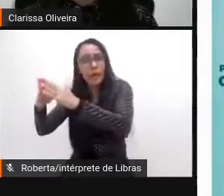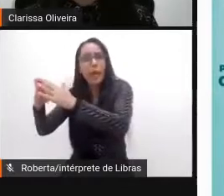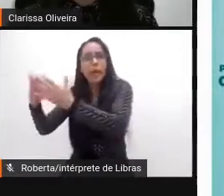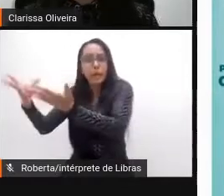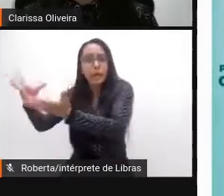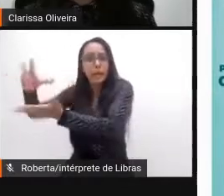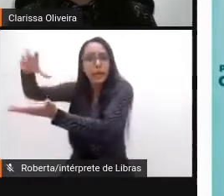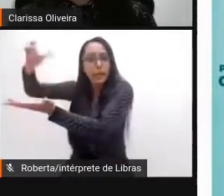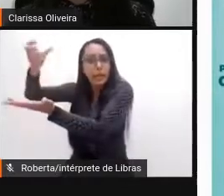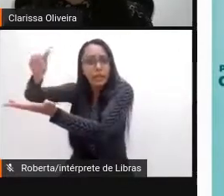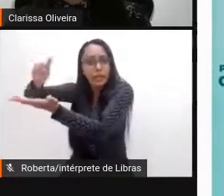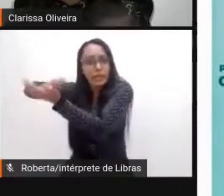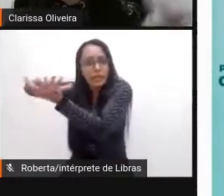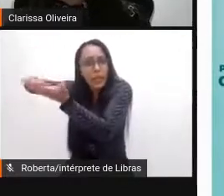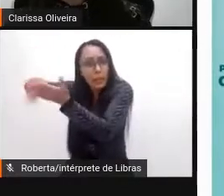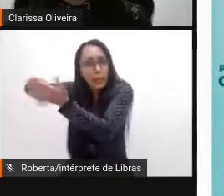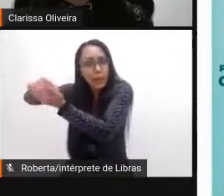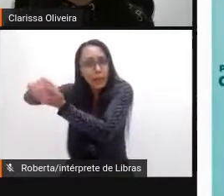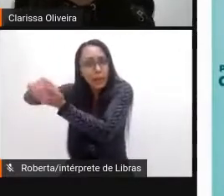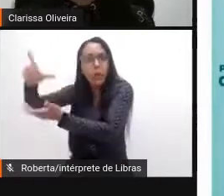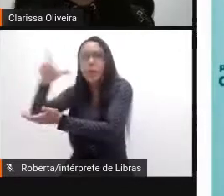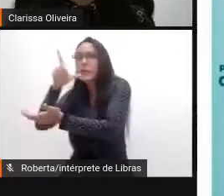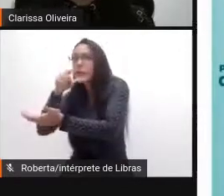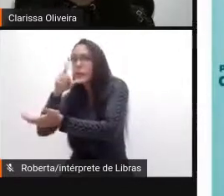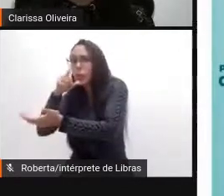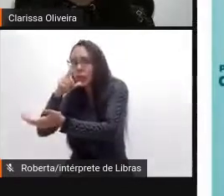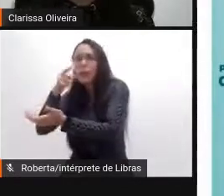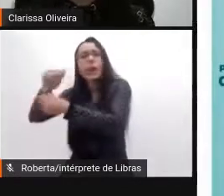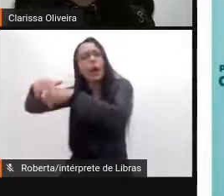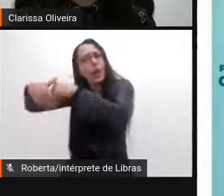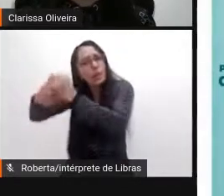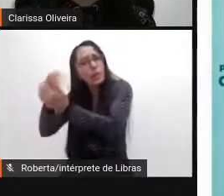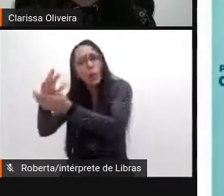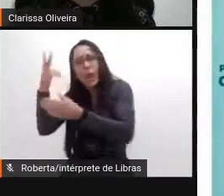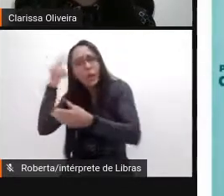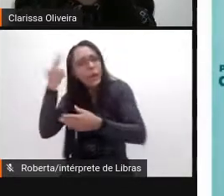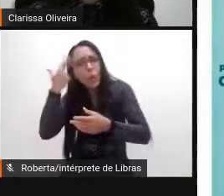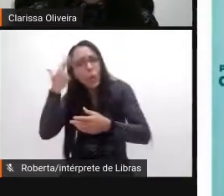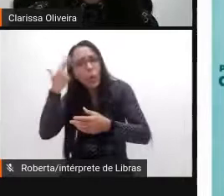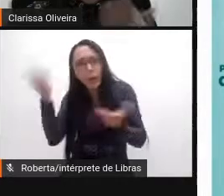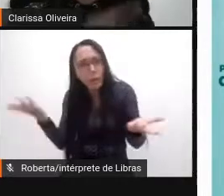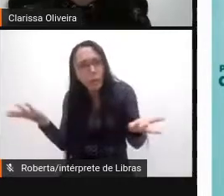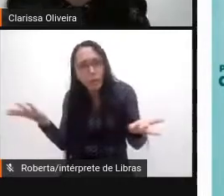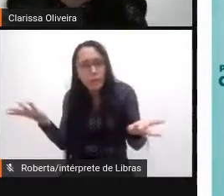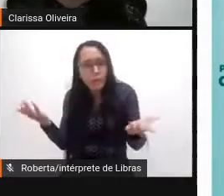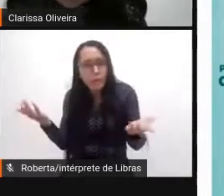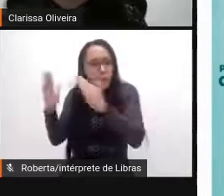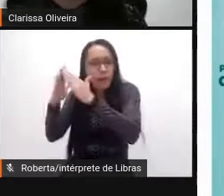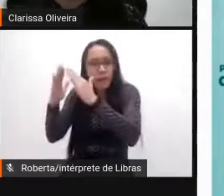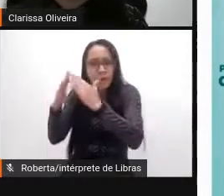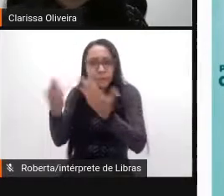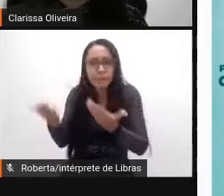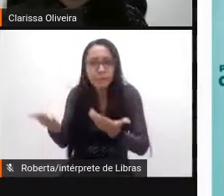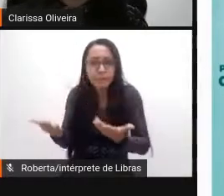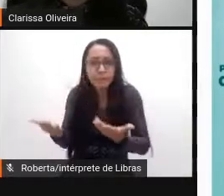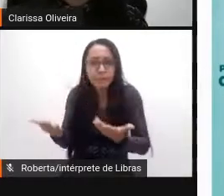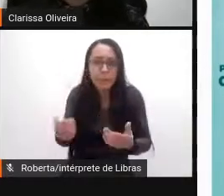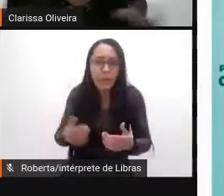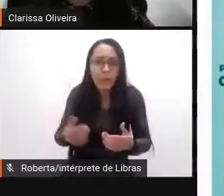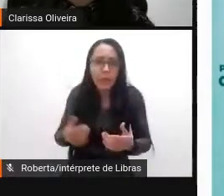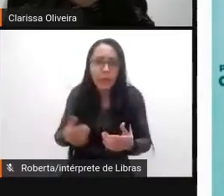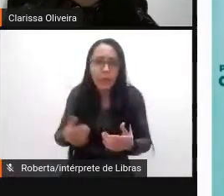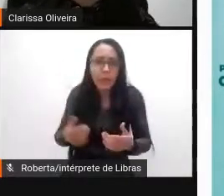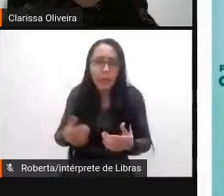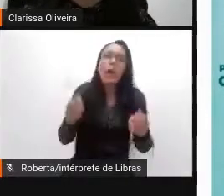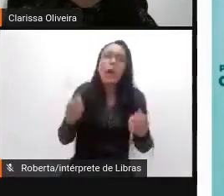minhas mãos com a lavagem normal, como a gente faz em casa. Mas também posso utilizar o álcool a 70%.